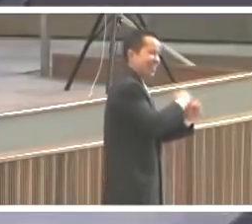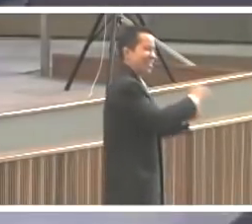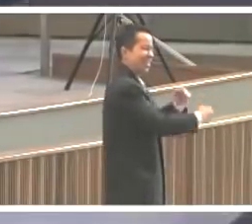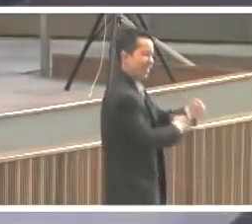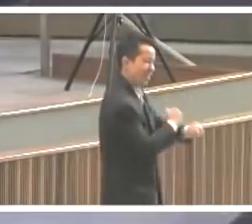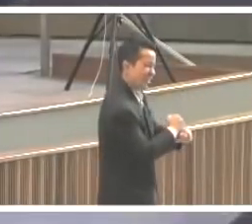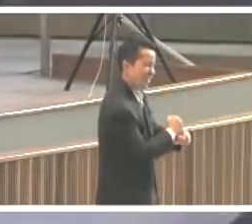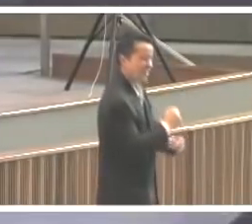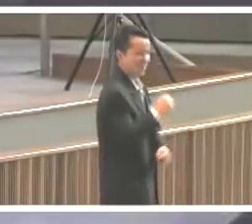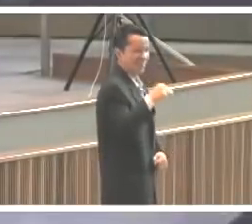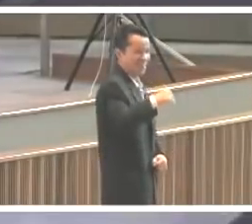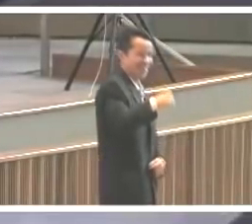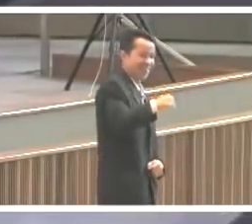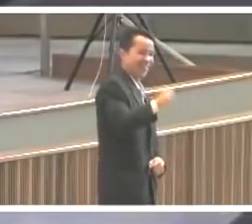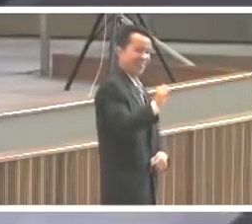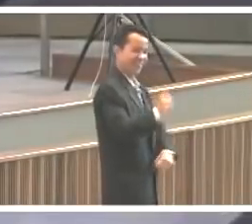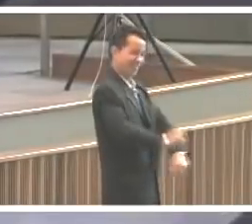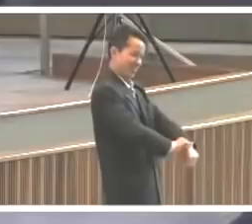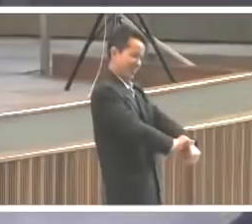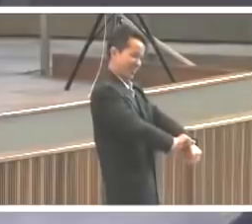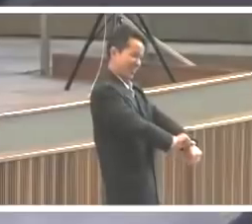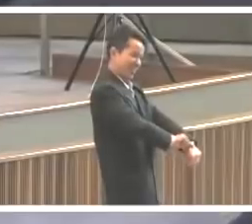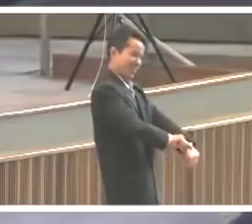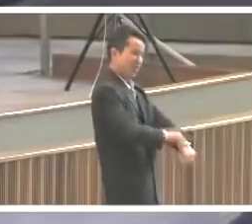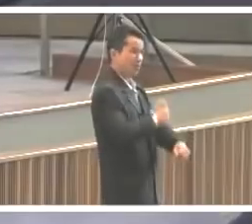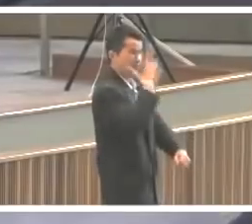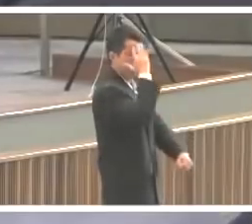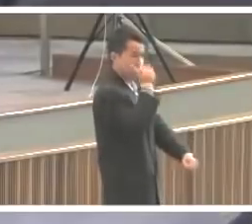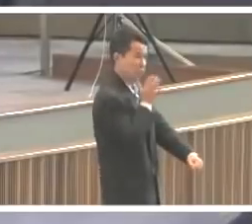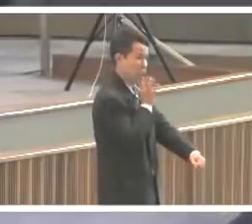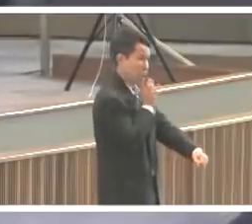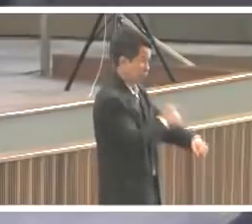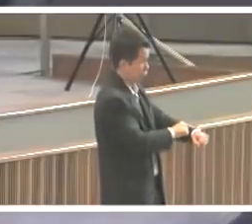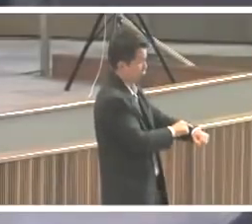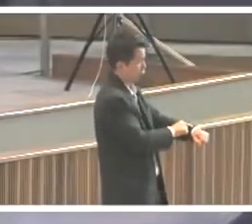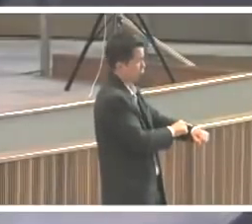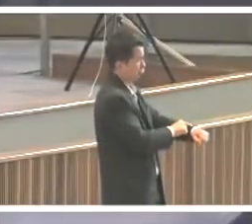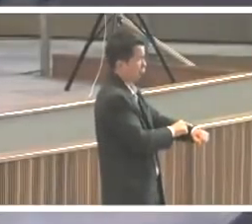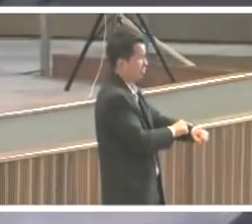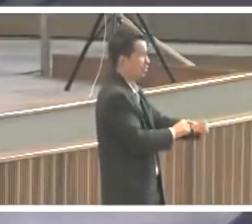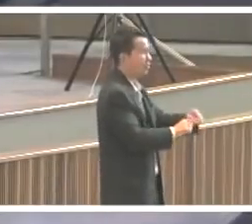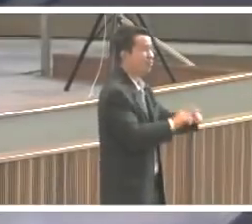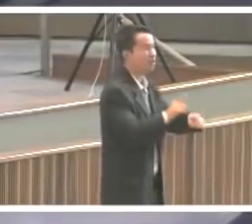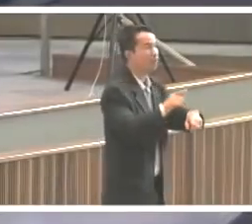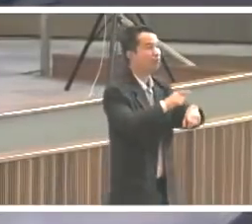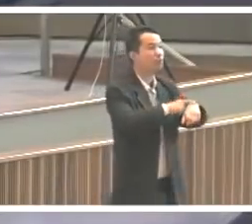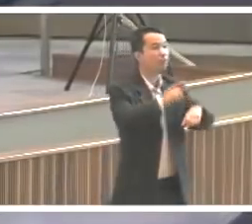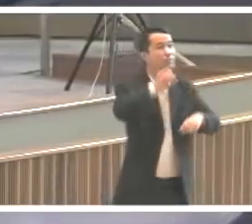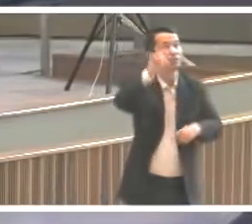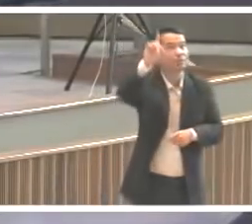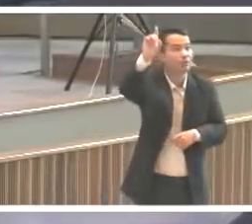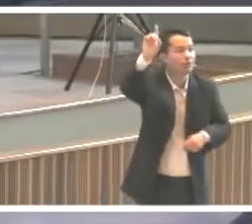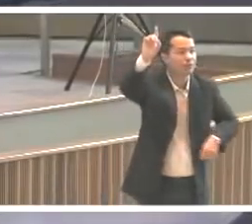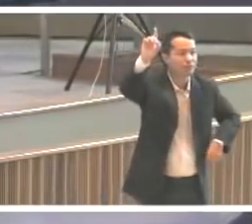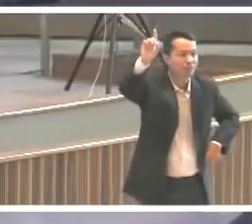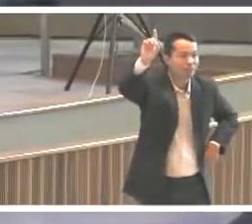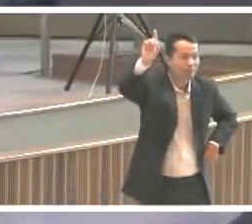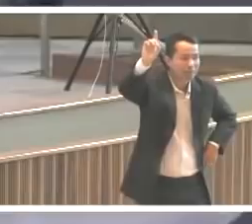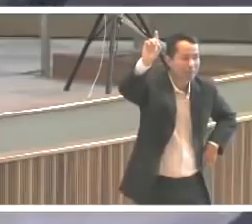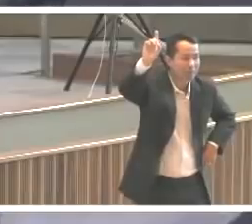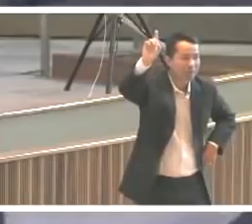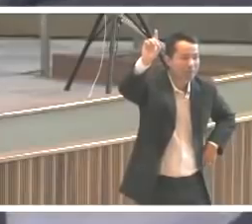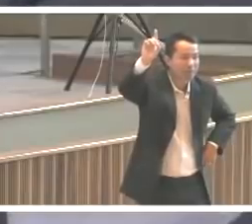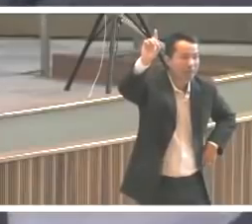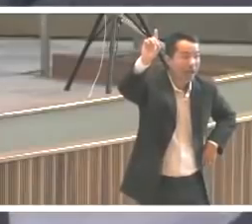minutos, segundos, eu consigo marcar o tempo, eu faço na agenda. Mas e essas coisas que Deus marca na